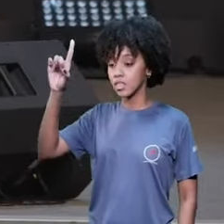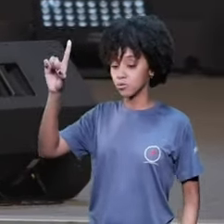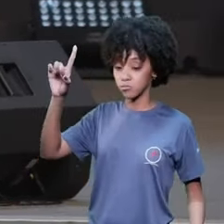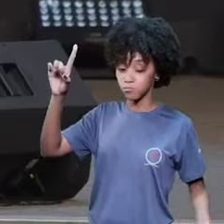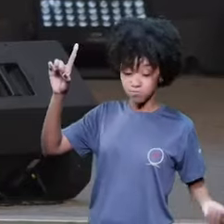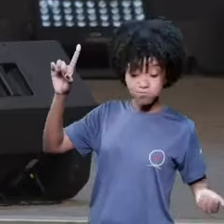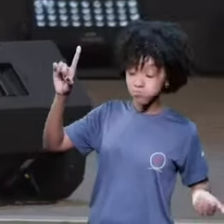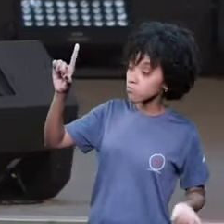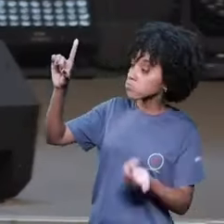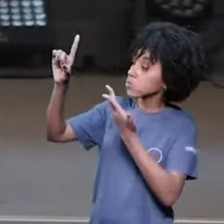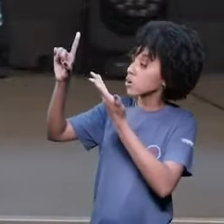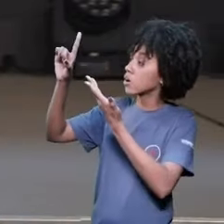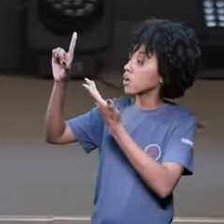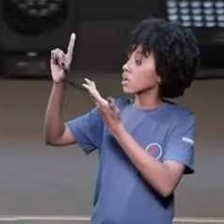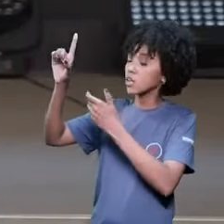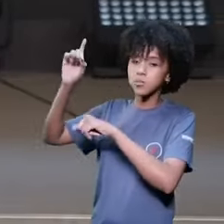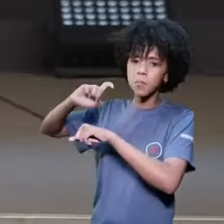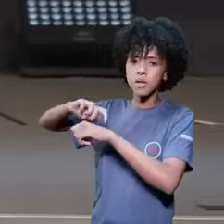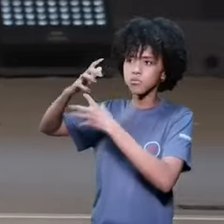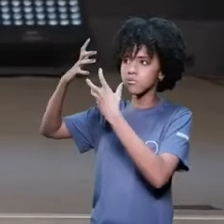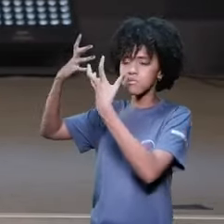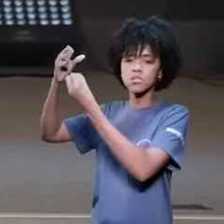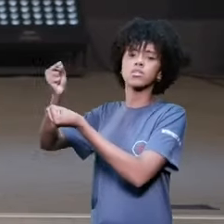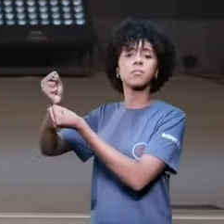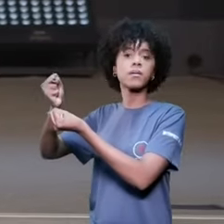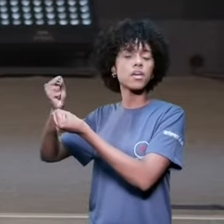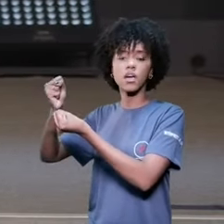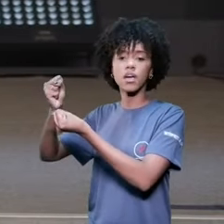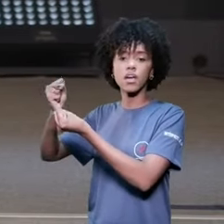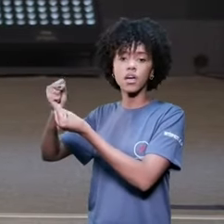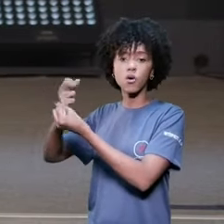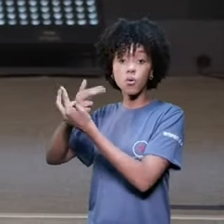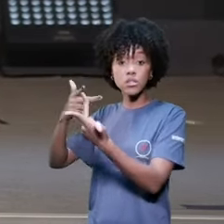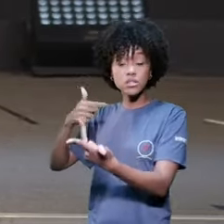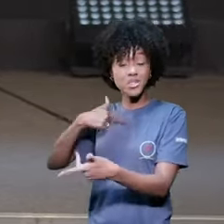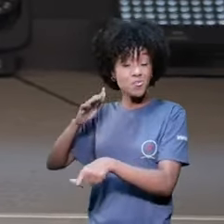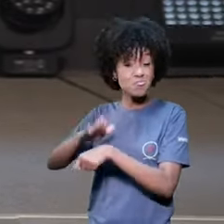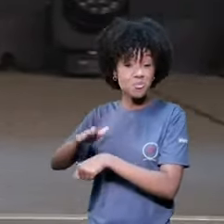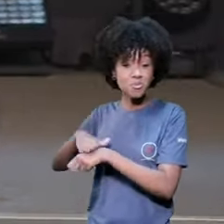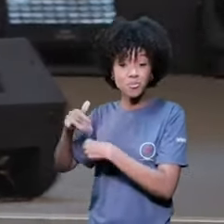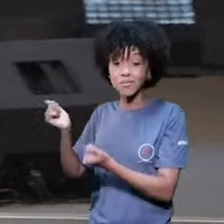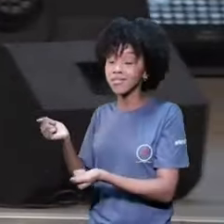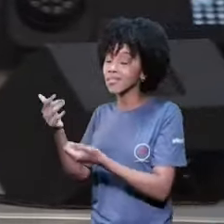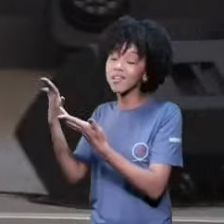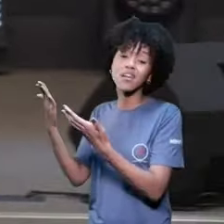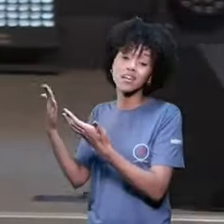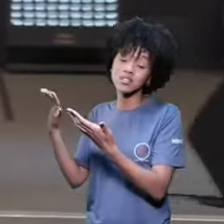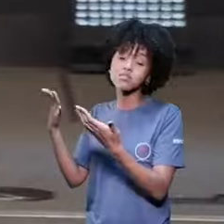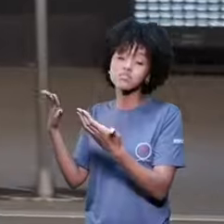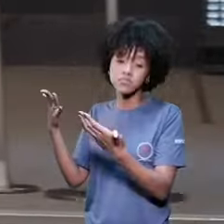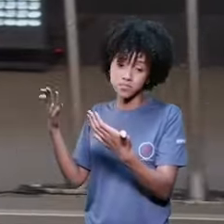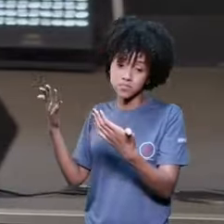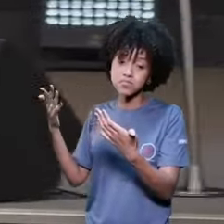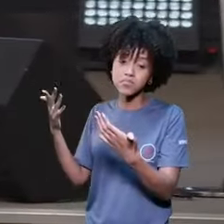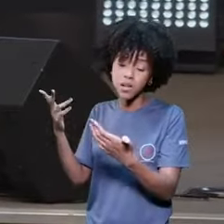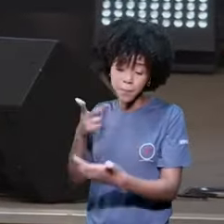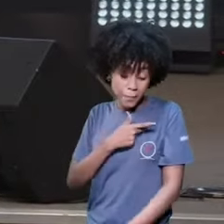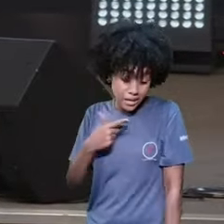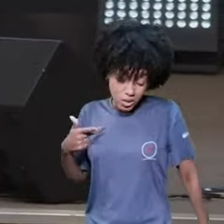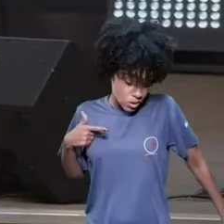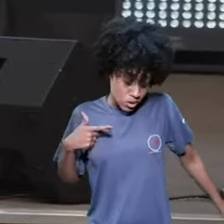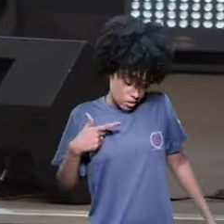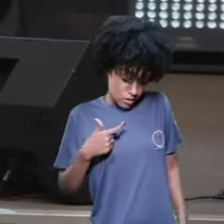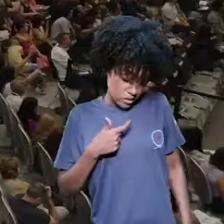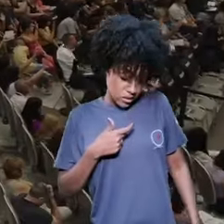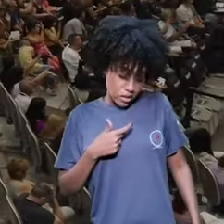hora, ao vivo, Deus receber aquilo que eu entreguei. Ai, ai, ai. Ah, meu pastor, eu não tenho